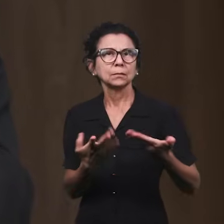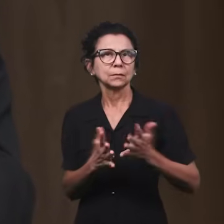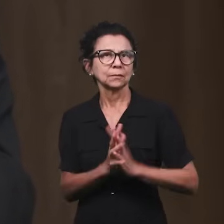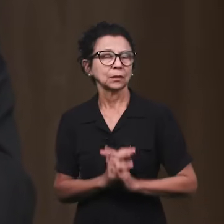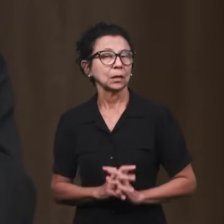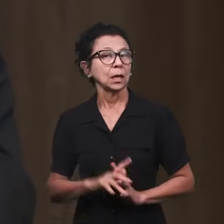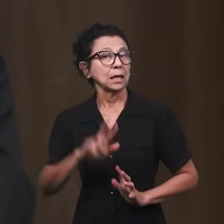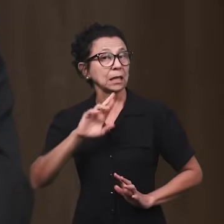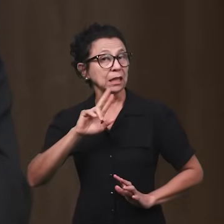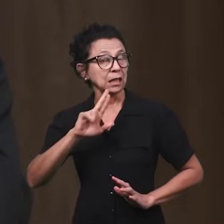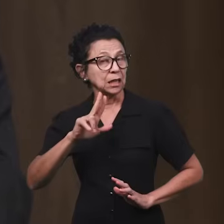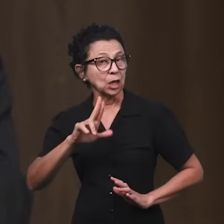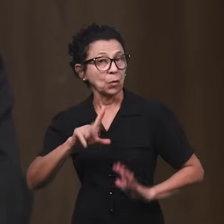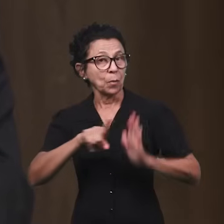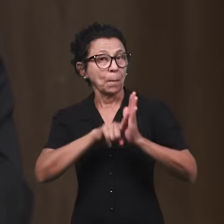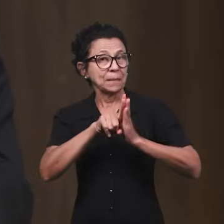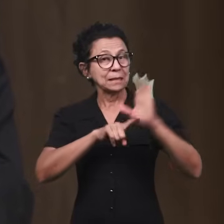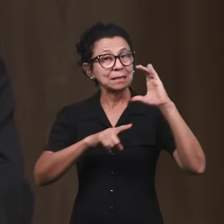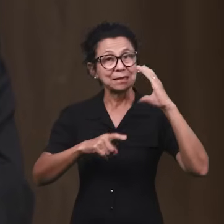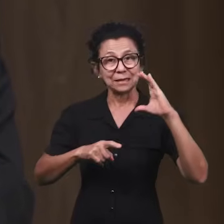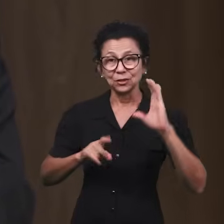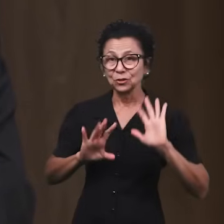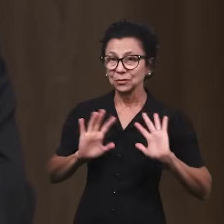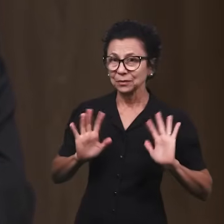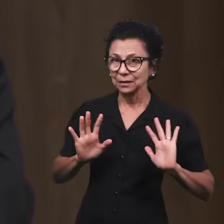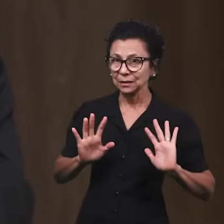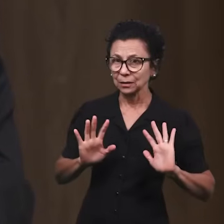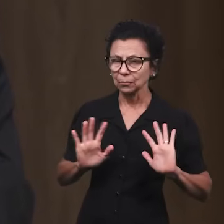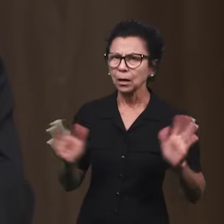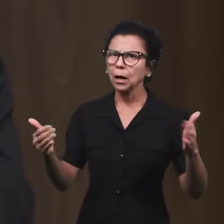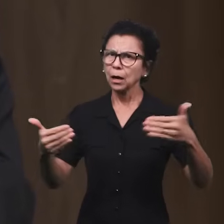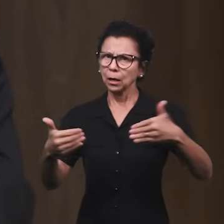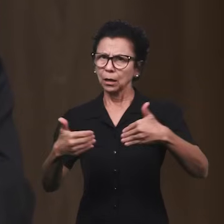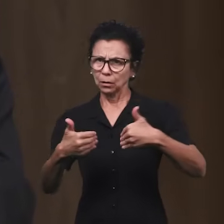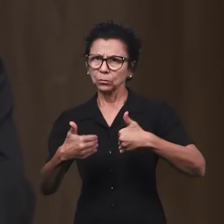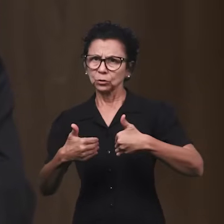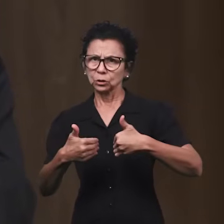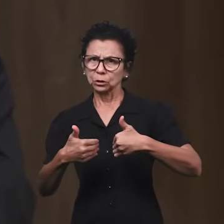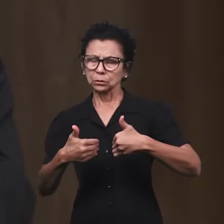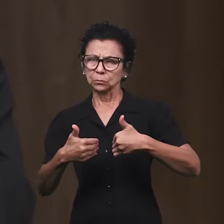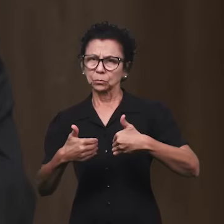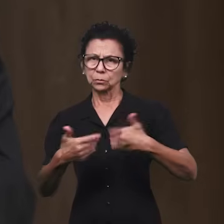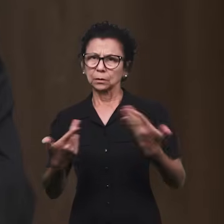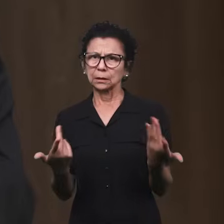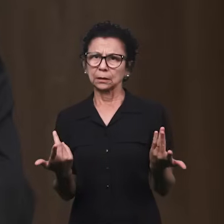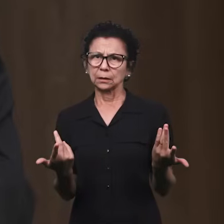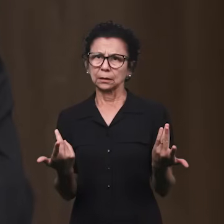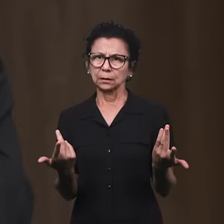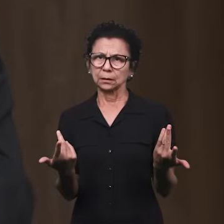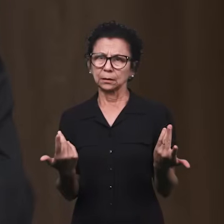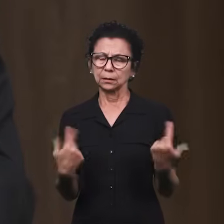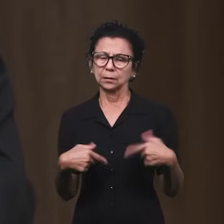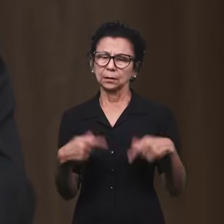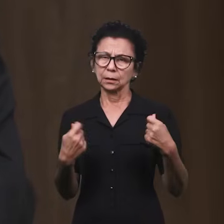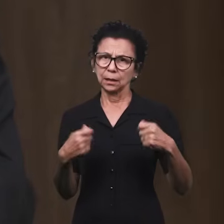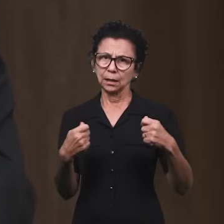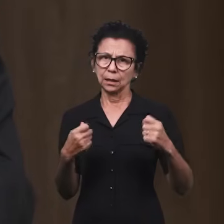fazendo uma afirmação científica, não estamos. A questão do autismo é conexão. Qual o grande